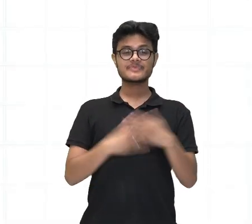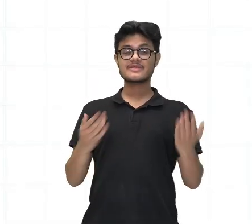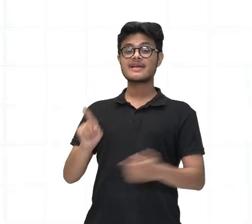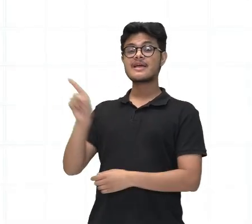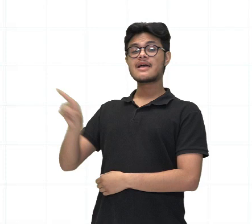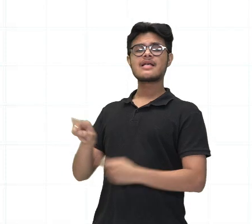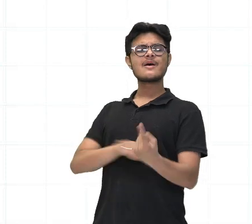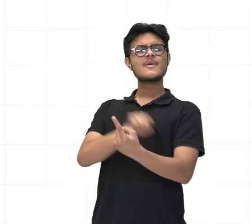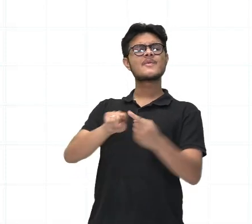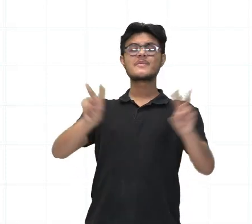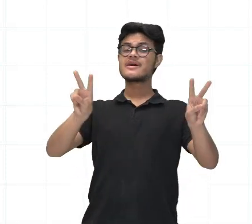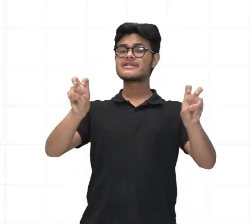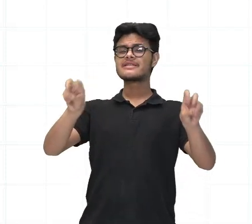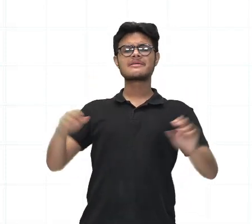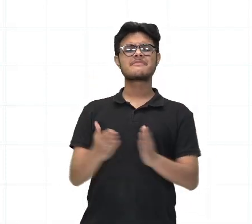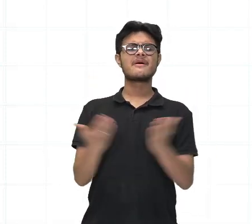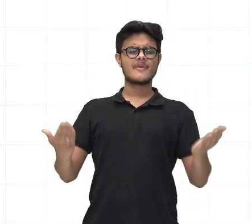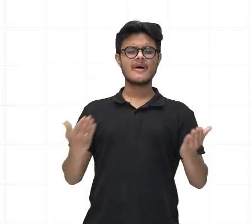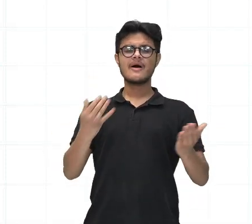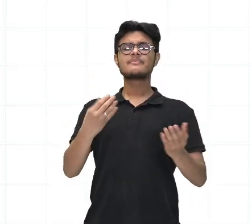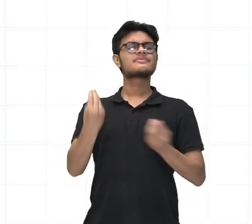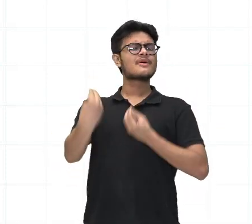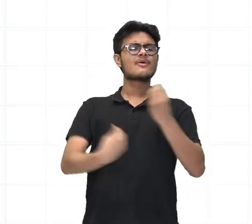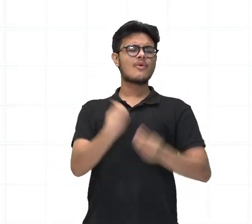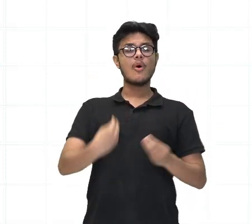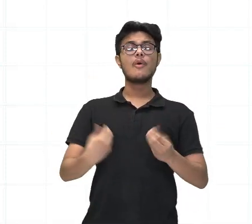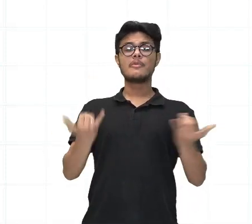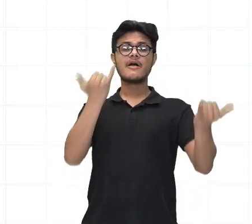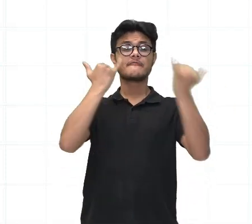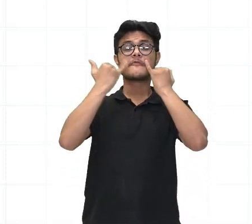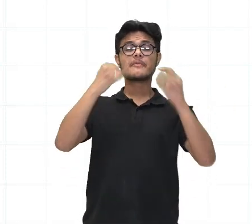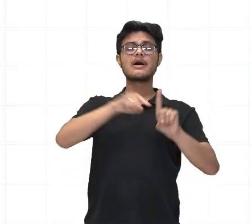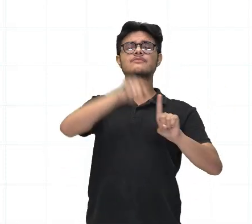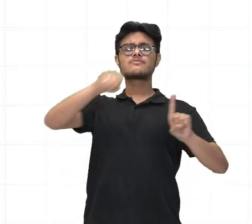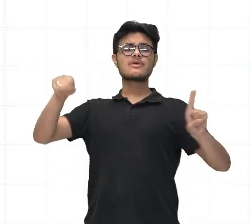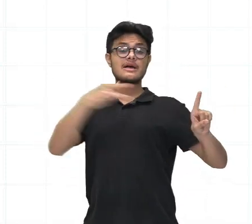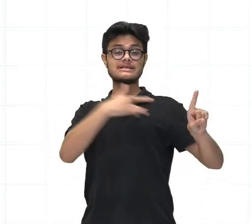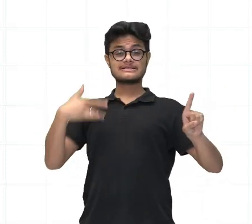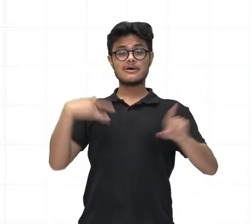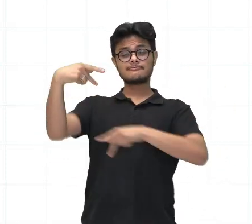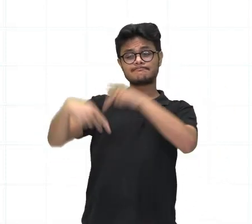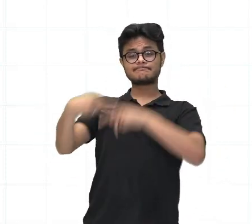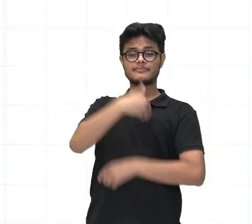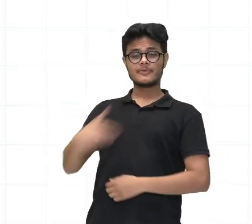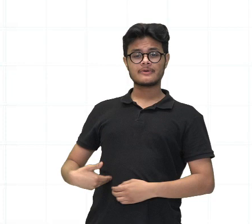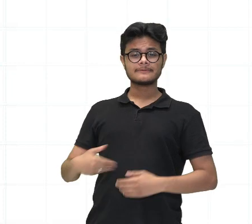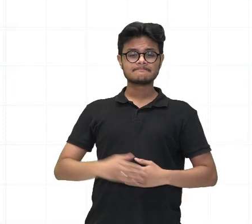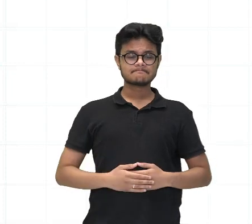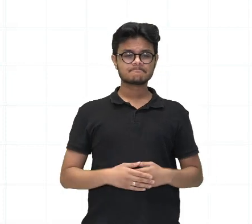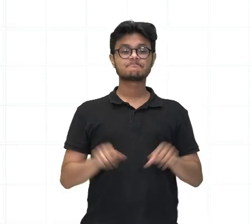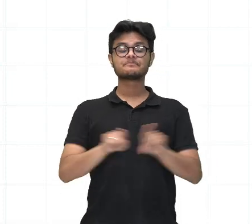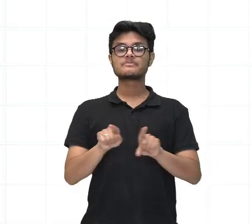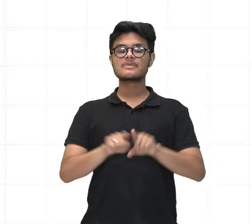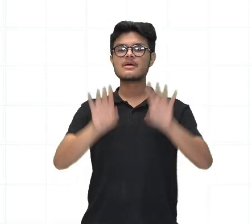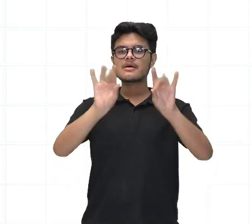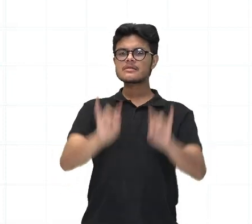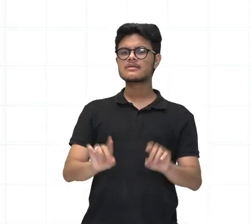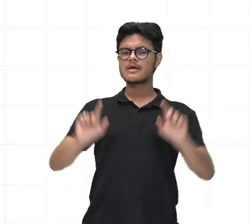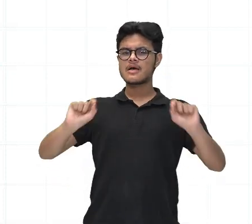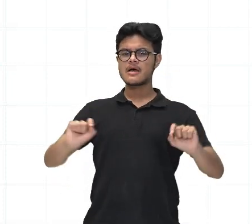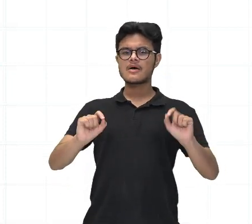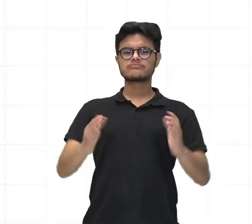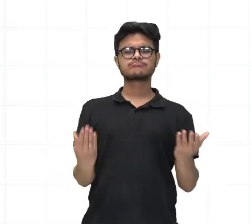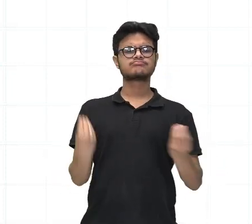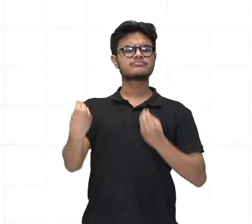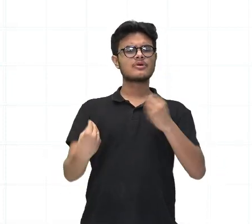Objeto de conhecimento, programas e indicadores de saúde pública. E no detalhamento nós vamos ver aí sobre